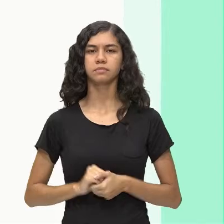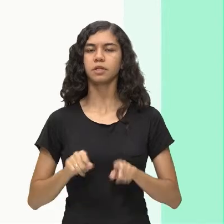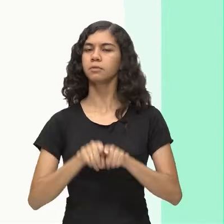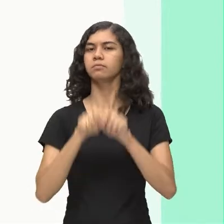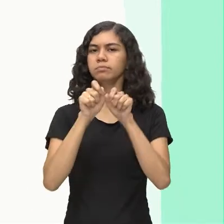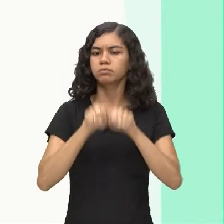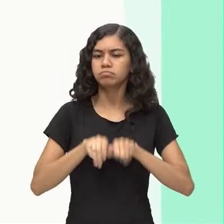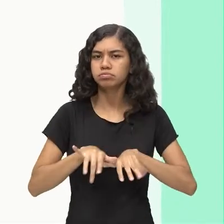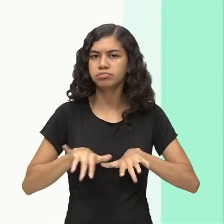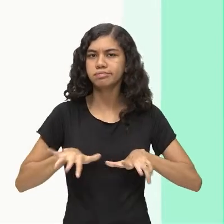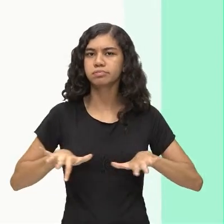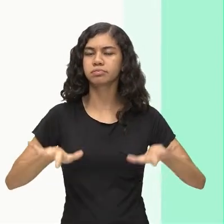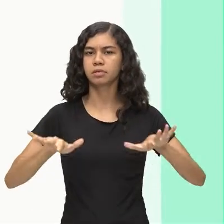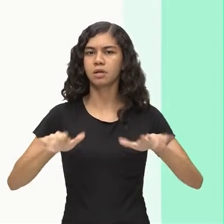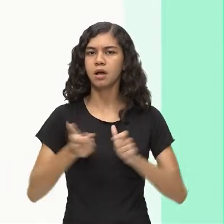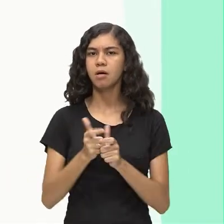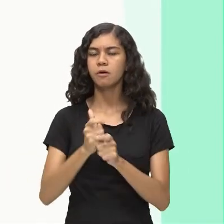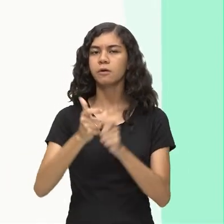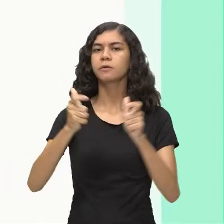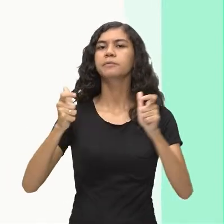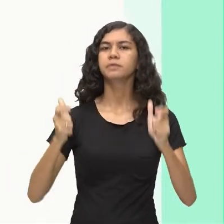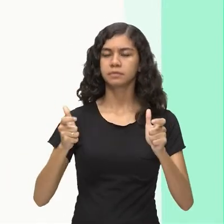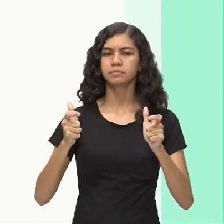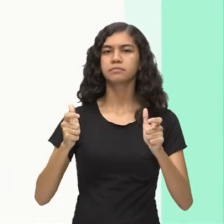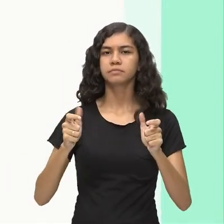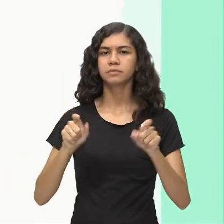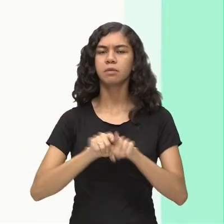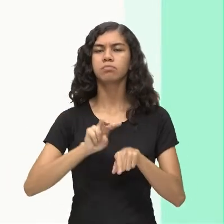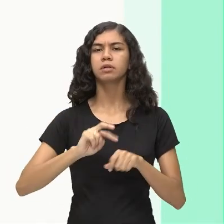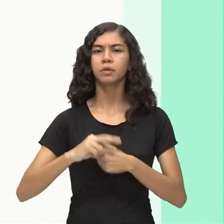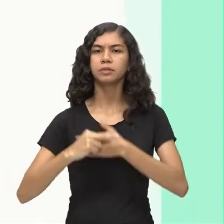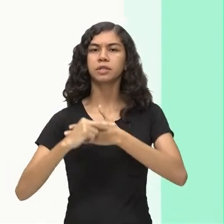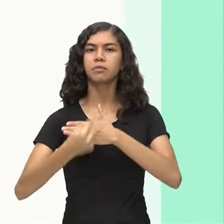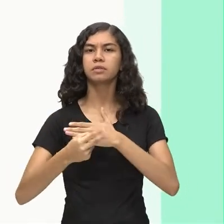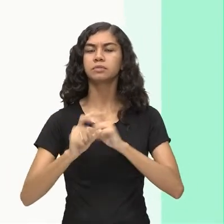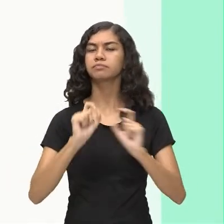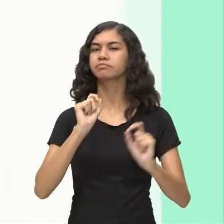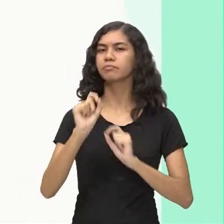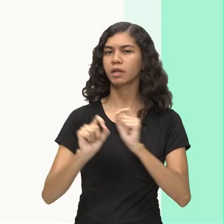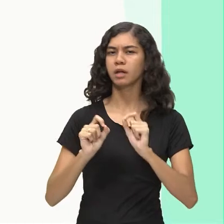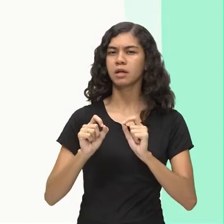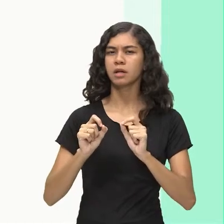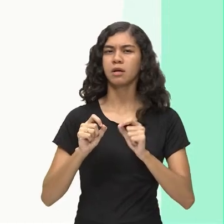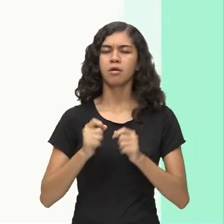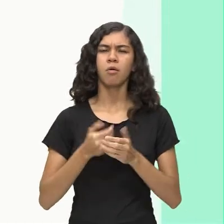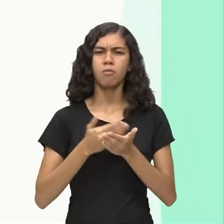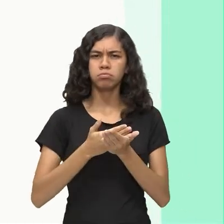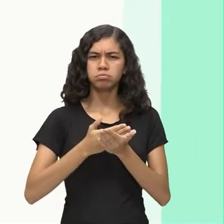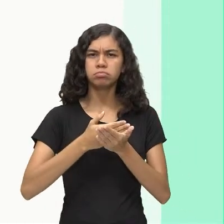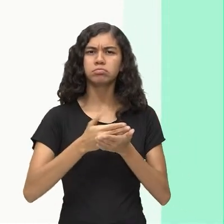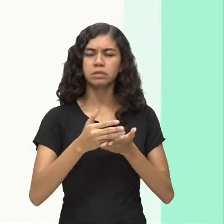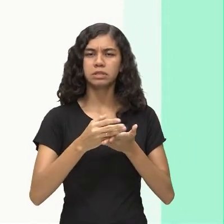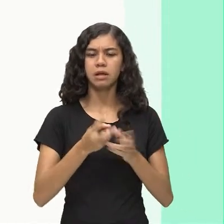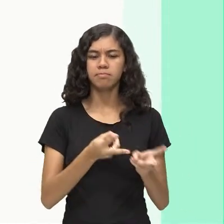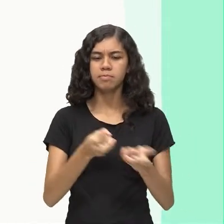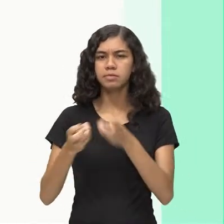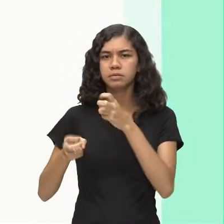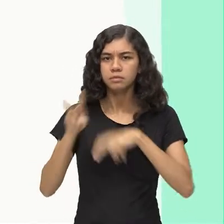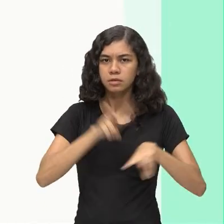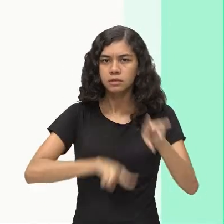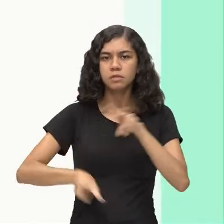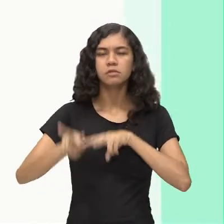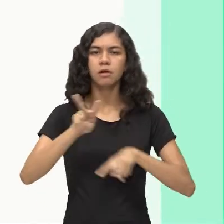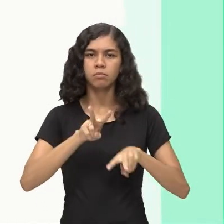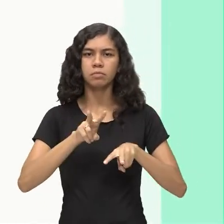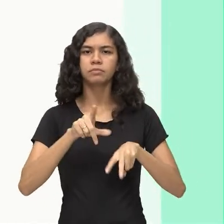do HPV e, consequentemente, provocar o aparecimento de lesões, tá? Então, a maioria das infecções